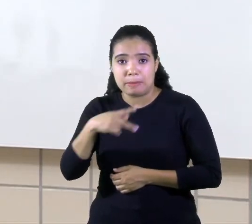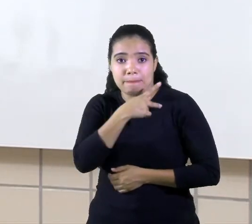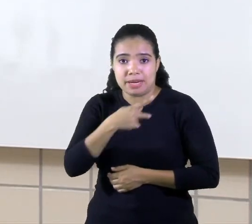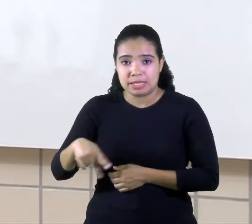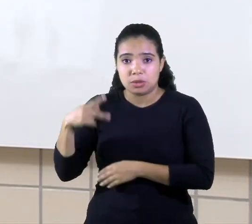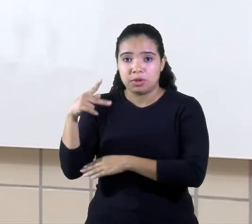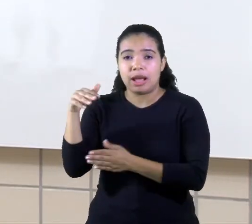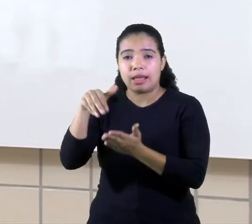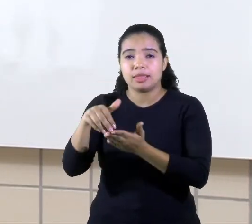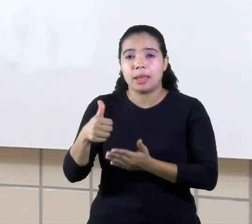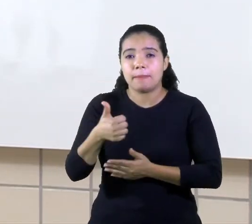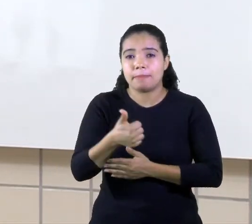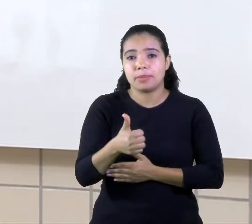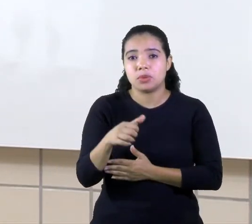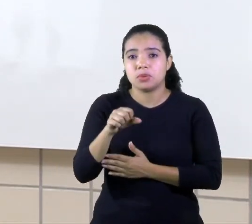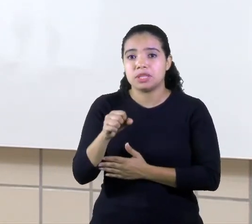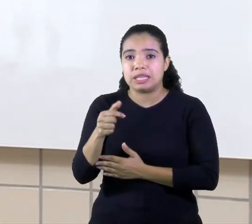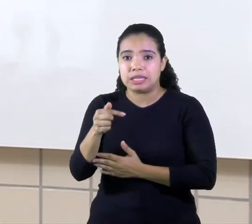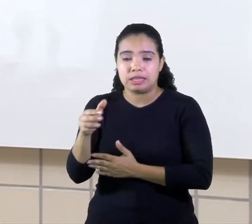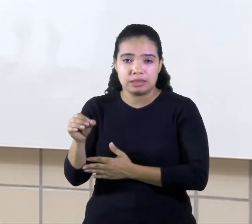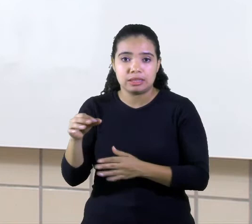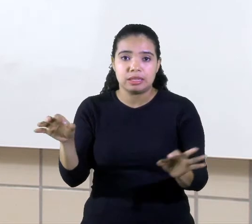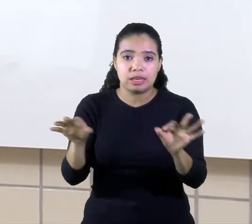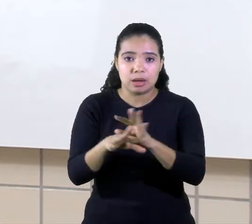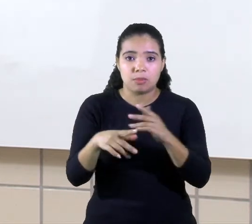houve o término da Guerra do Paraguai.